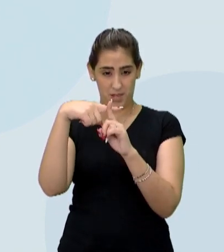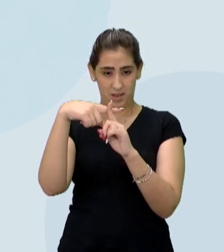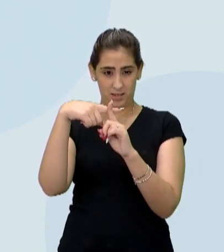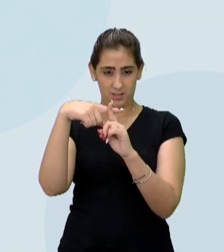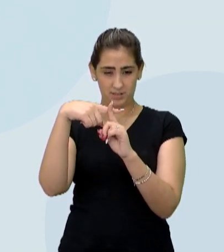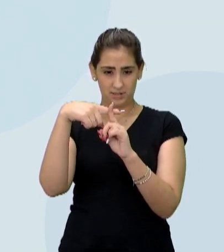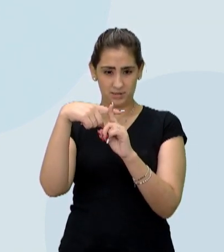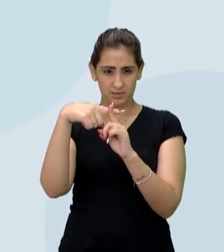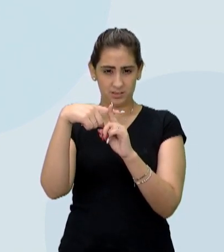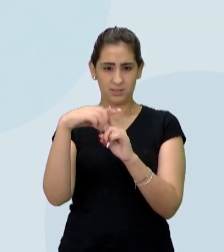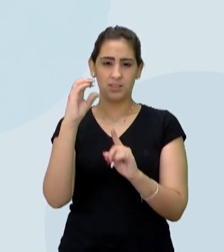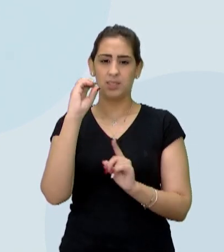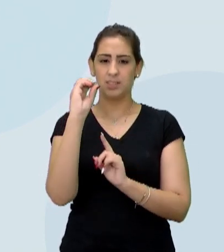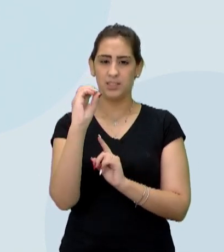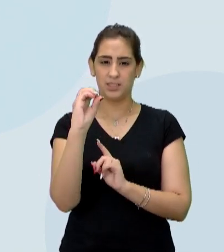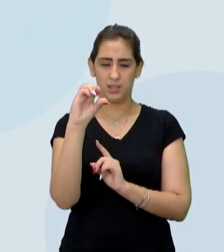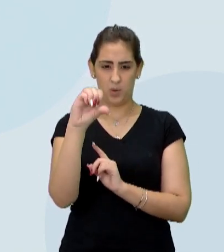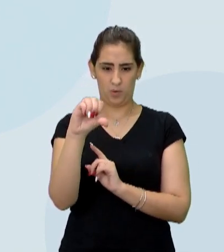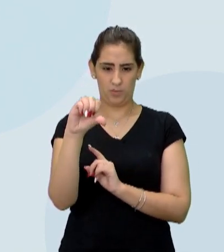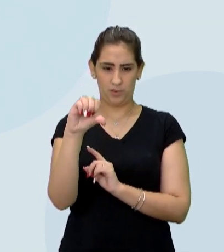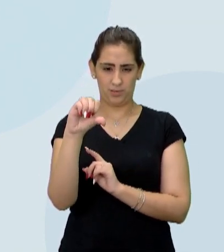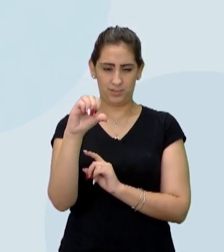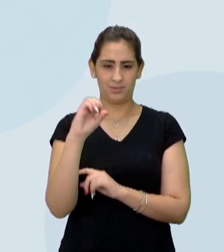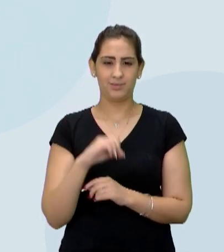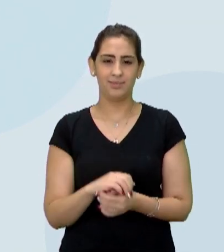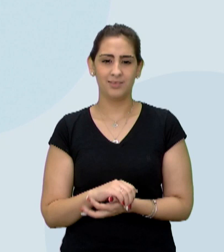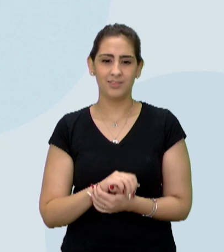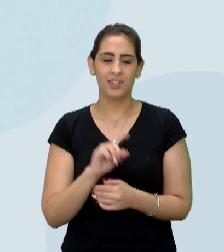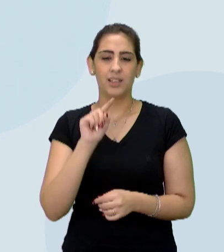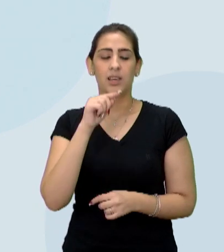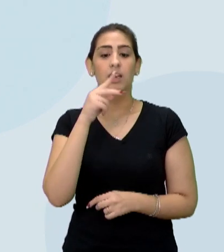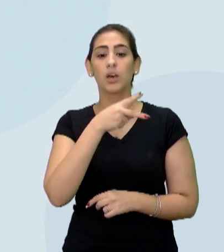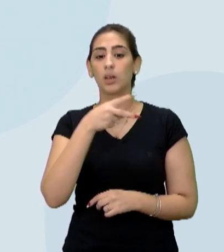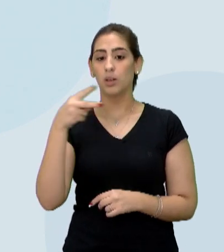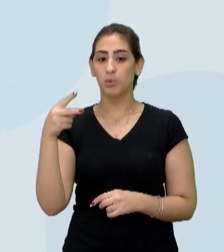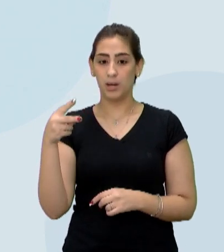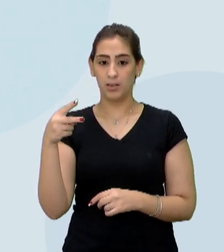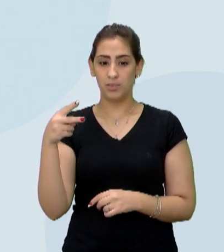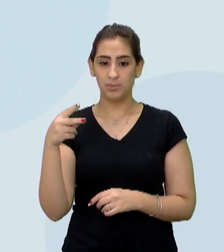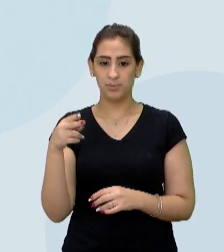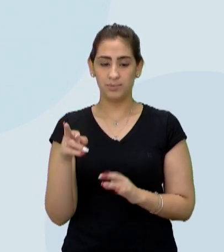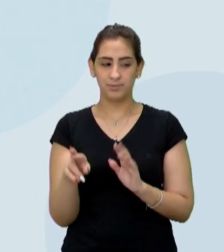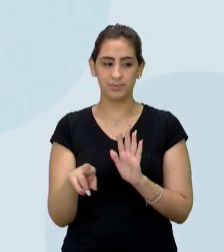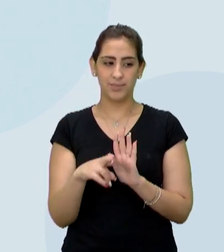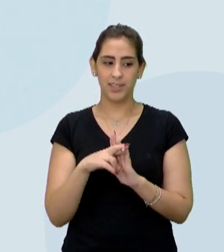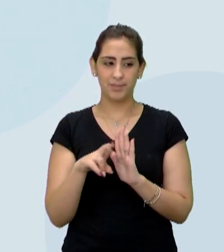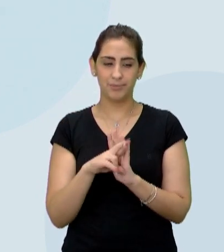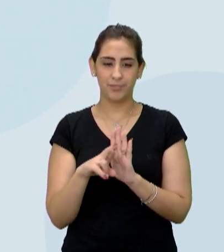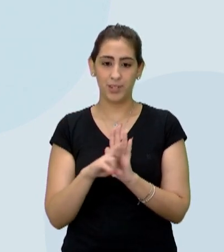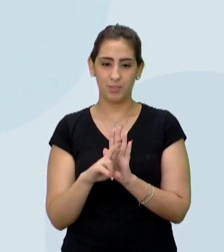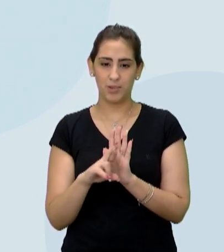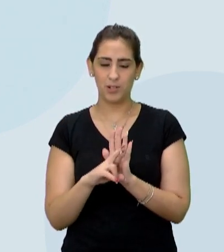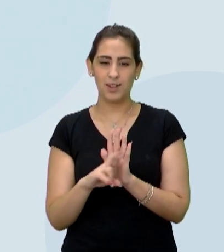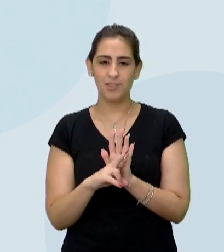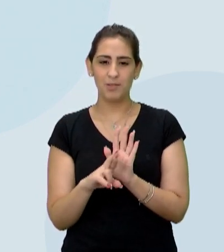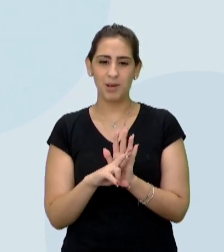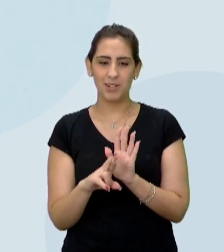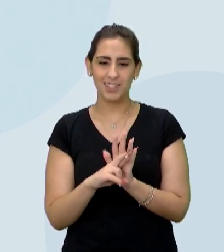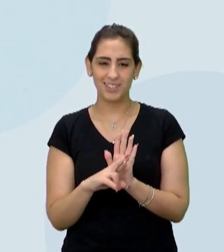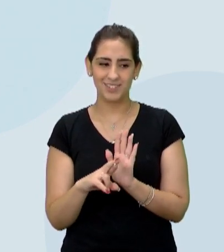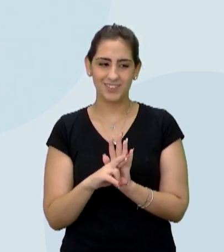com esses 9 graus aí. E o que manda a regra, né, quando nós estamos fazendo operações com números inteiros, ou